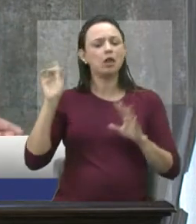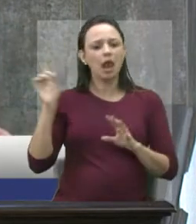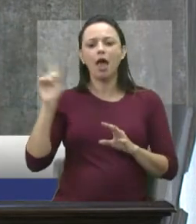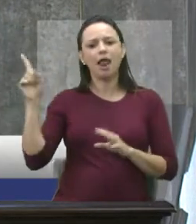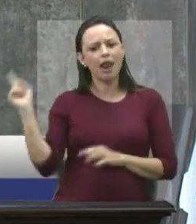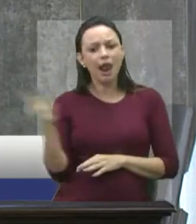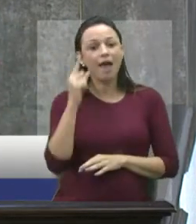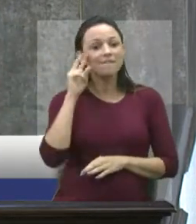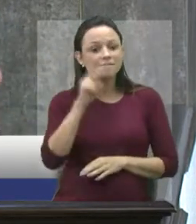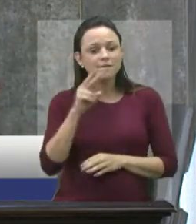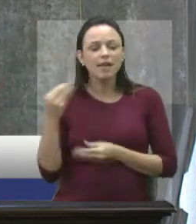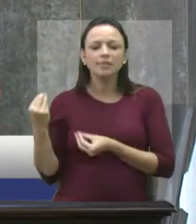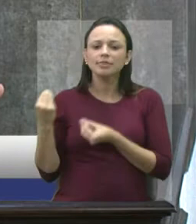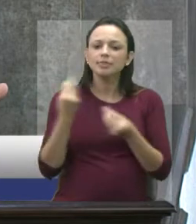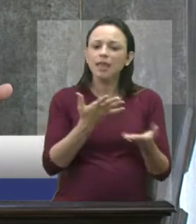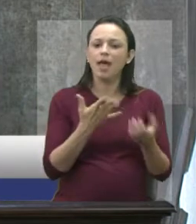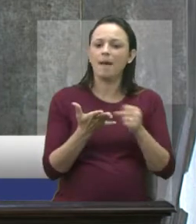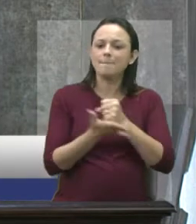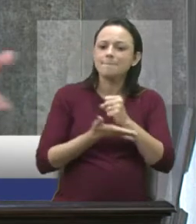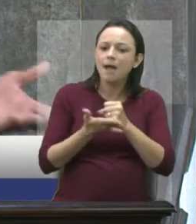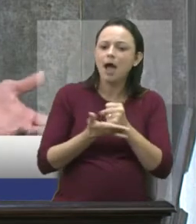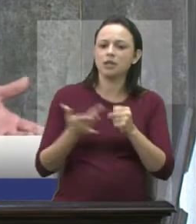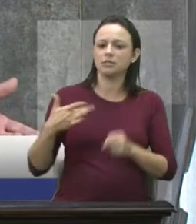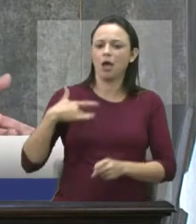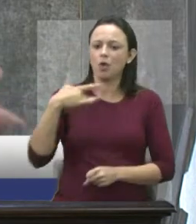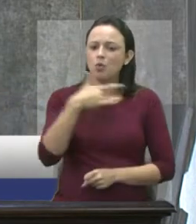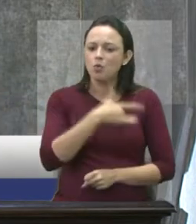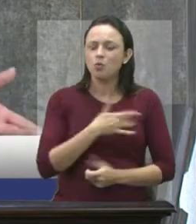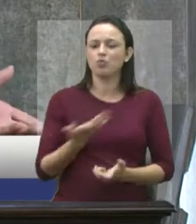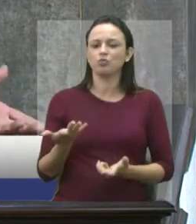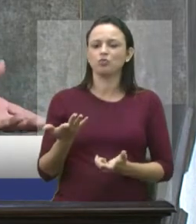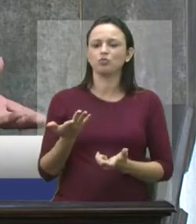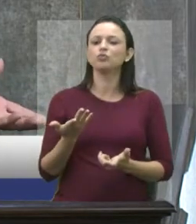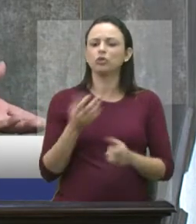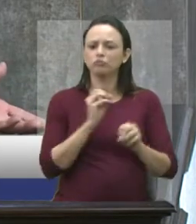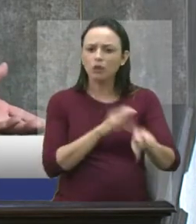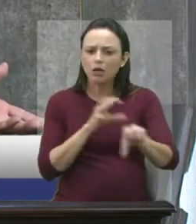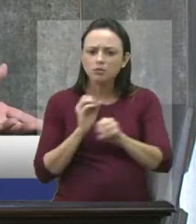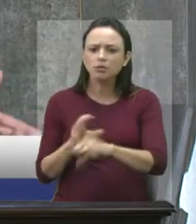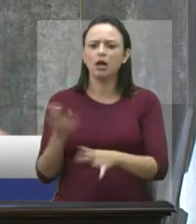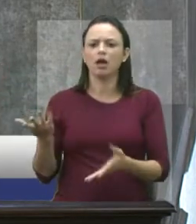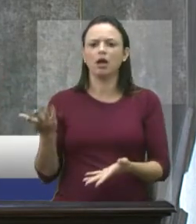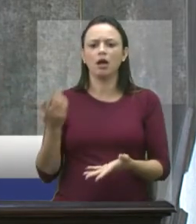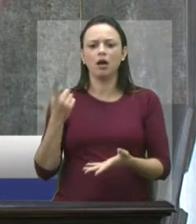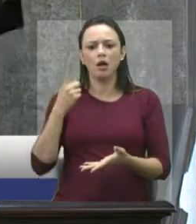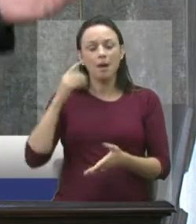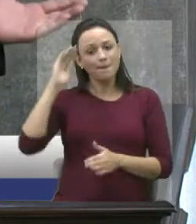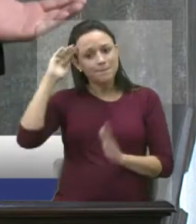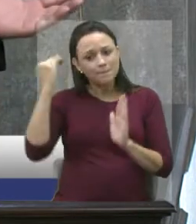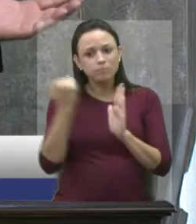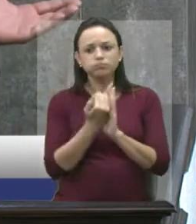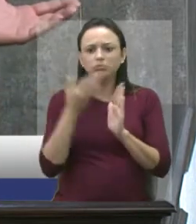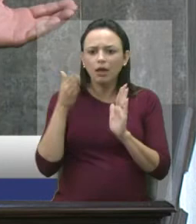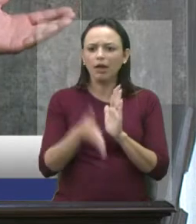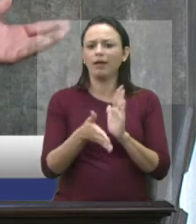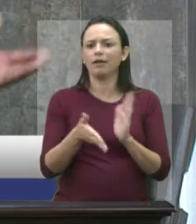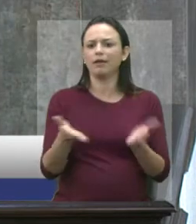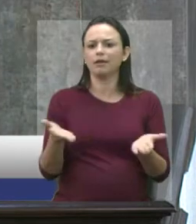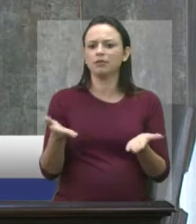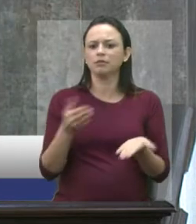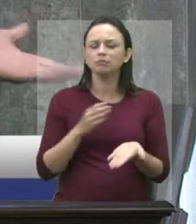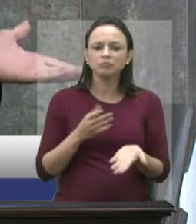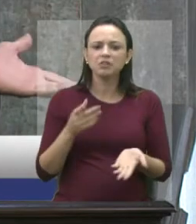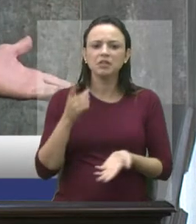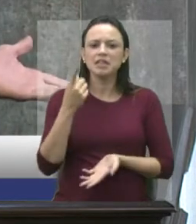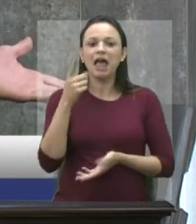para a pessoa, dá saúde, dá educação, investe em cima disso. Agora faz-se um show aí com 10 mil pessoas e